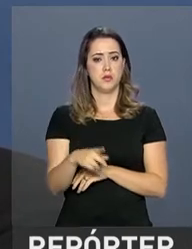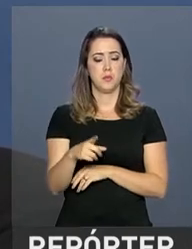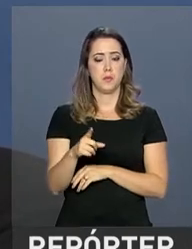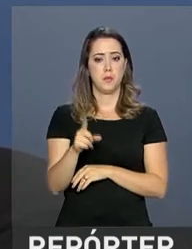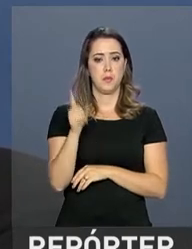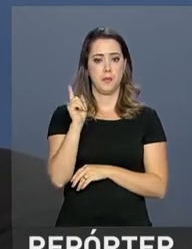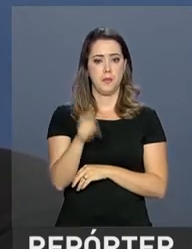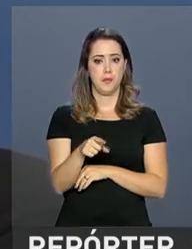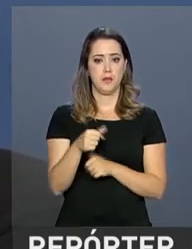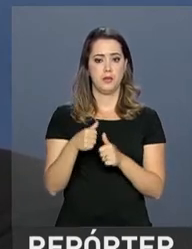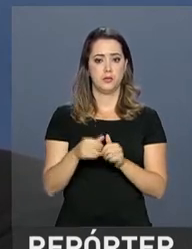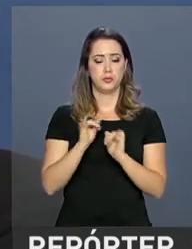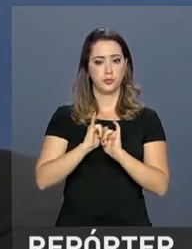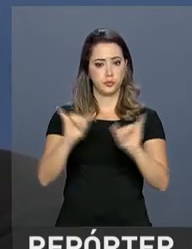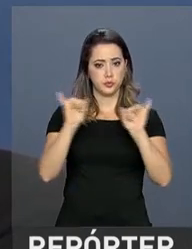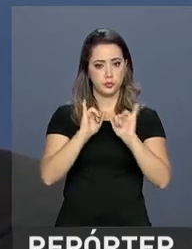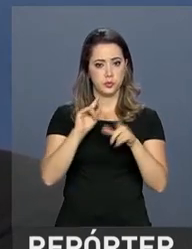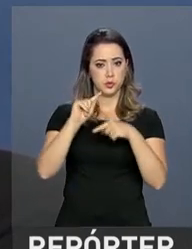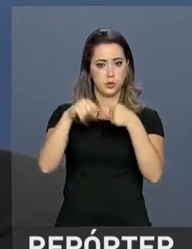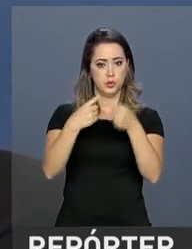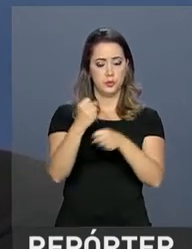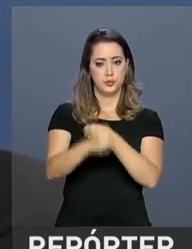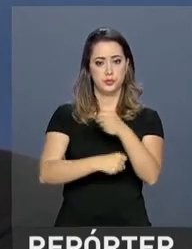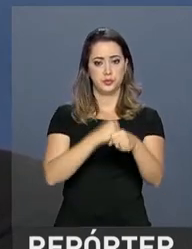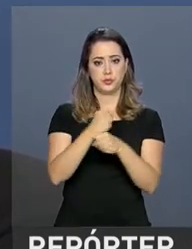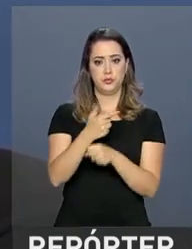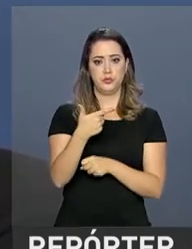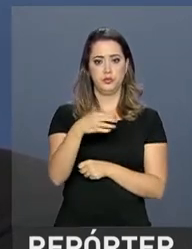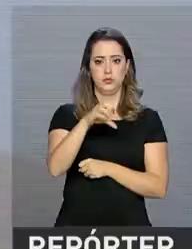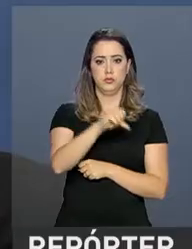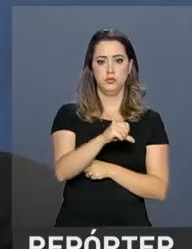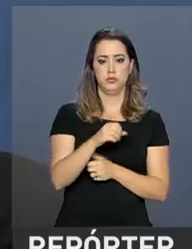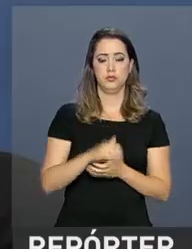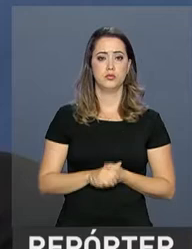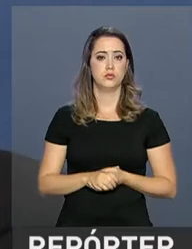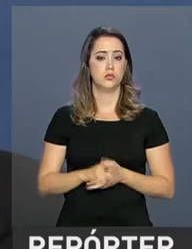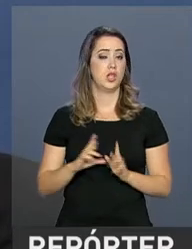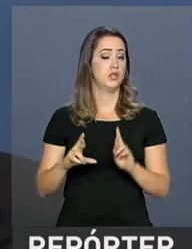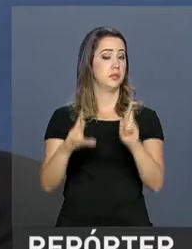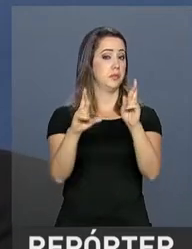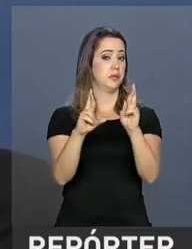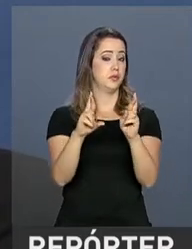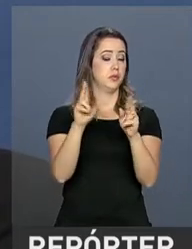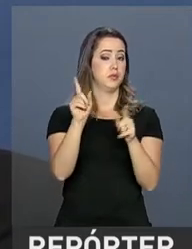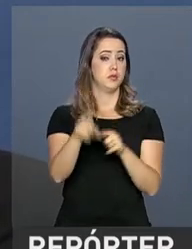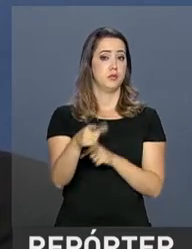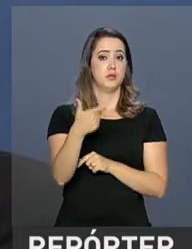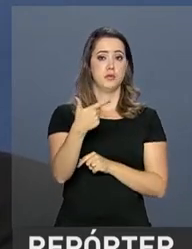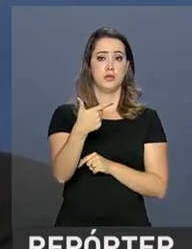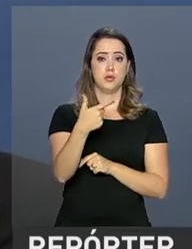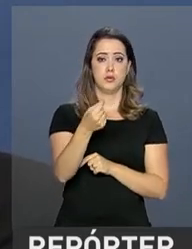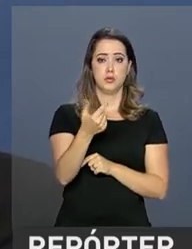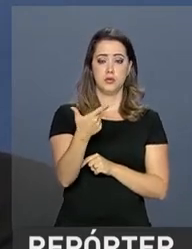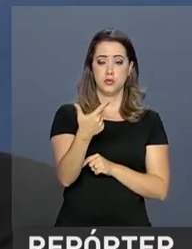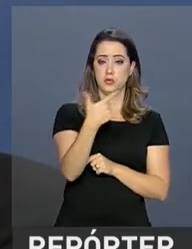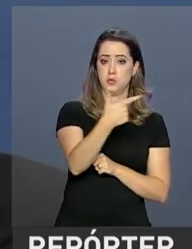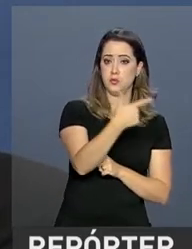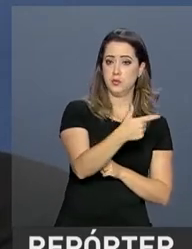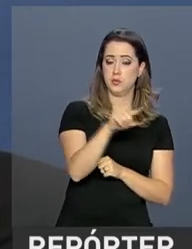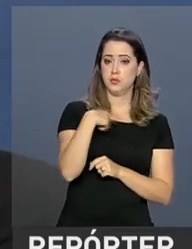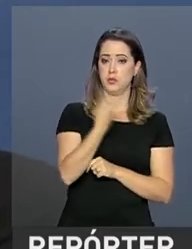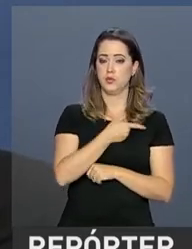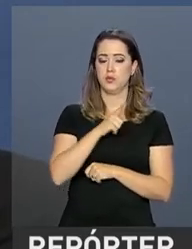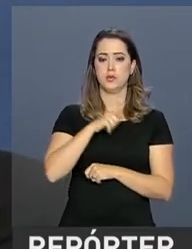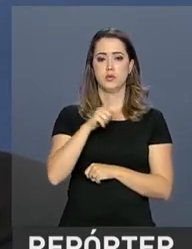está sendo lançada no próximo ano em 2019 a estimativa é que em 2022 nós